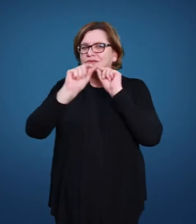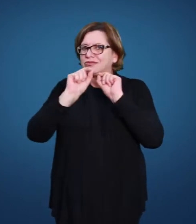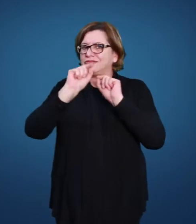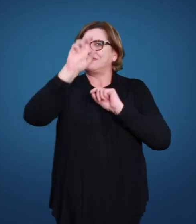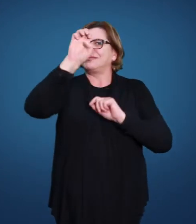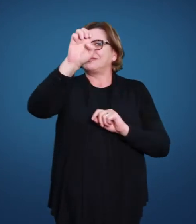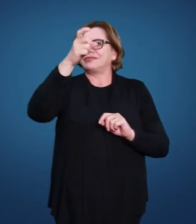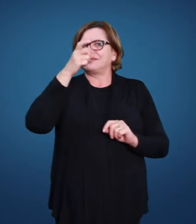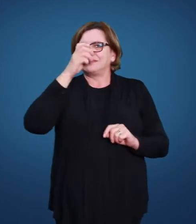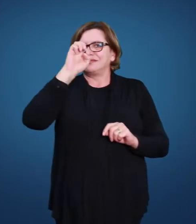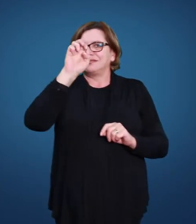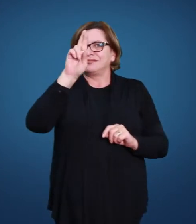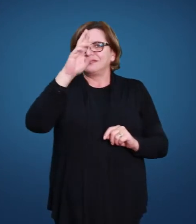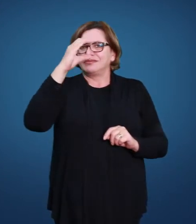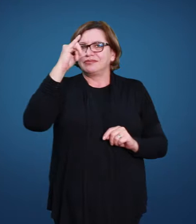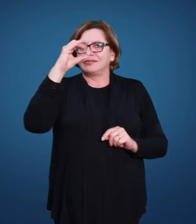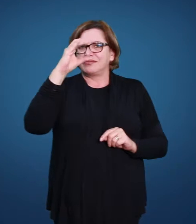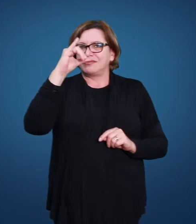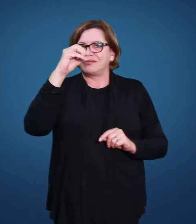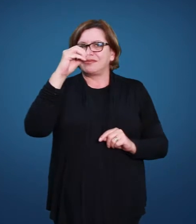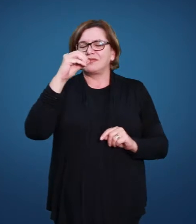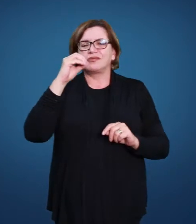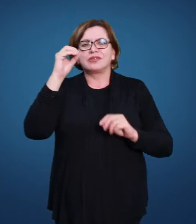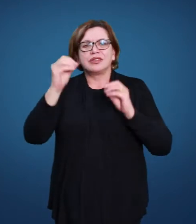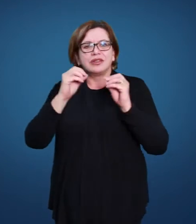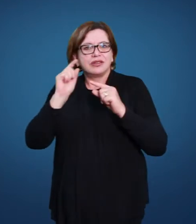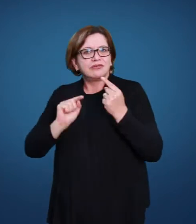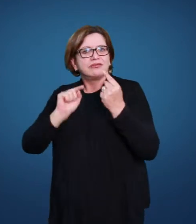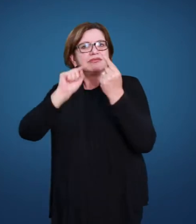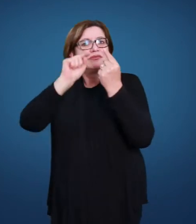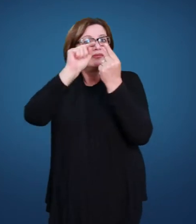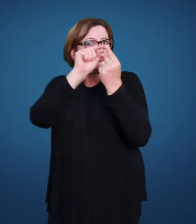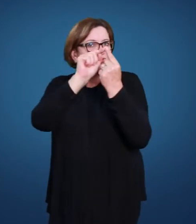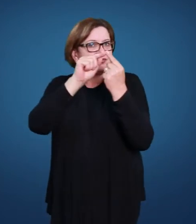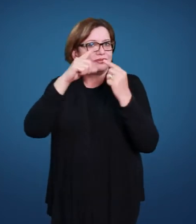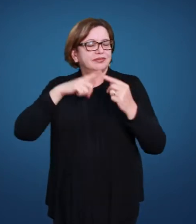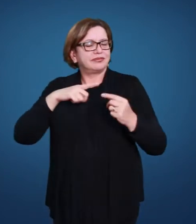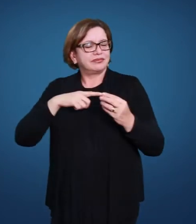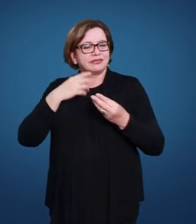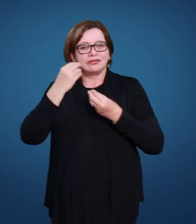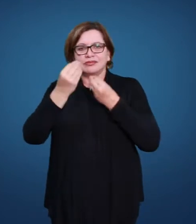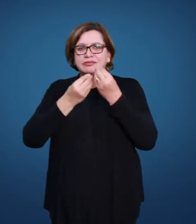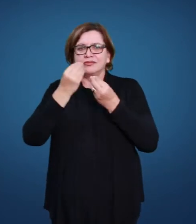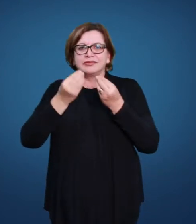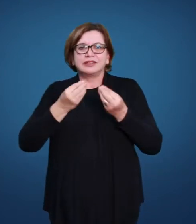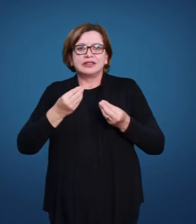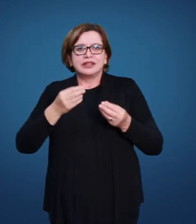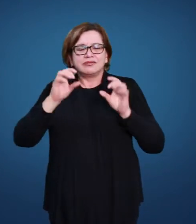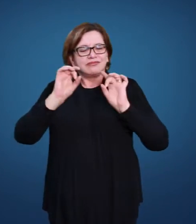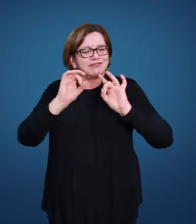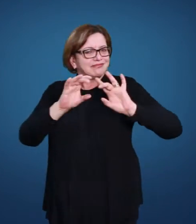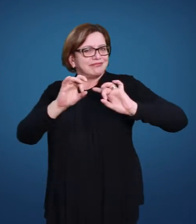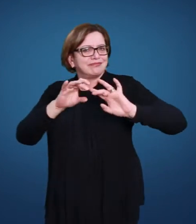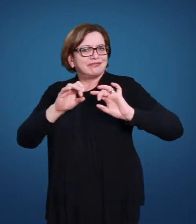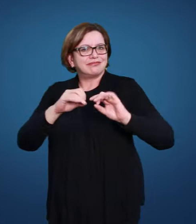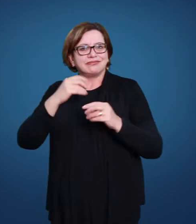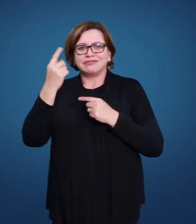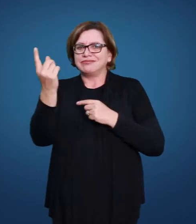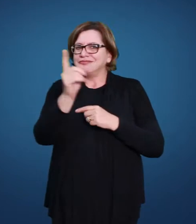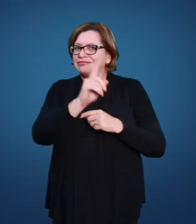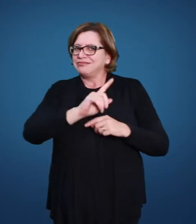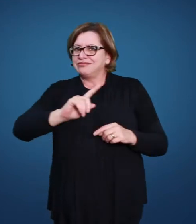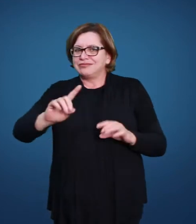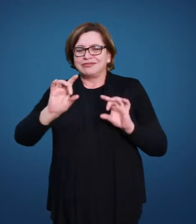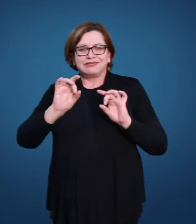algo que nós vamos buscar e que vai ter por trás, então, um objetivo, um fim próprio, uma especificidade que não